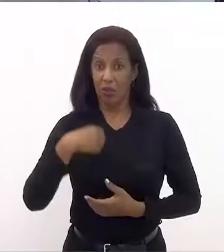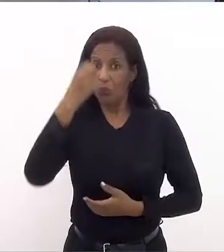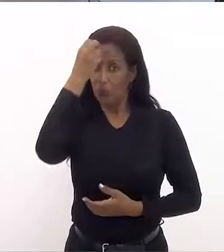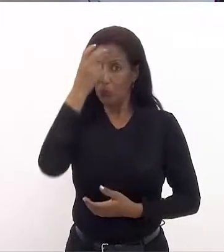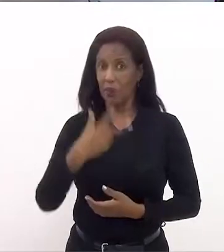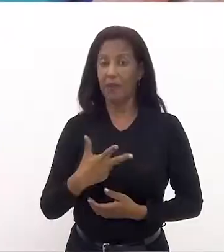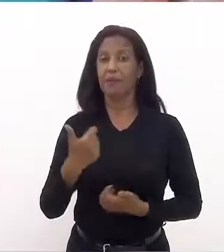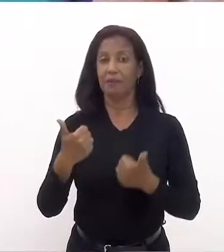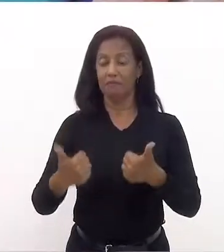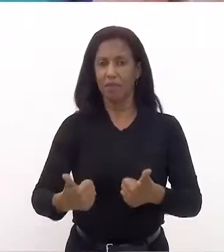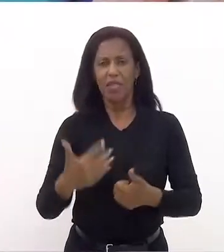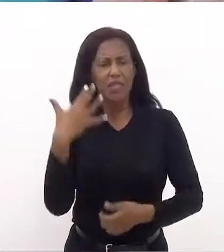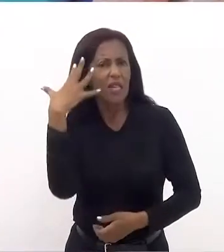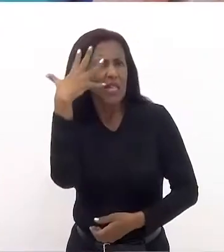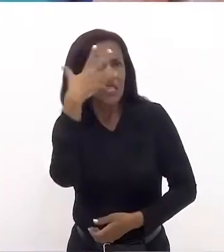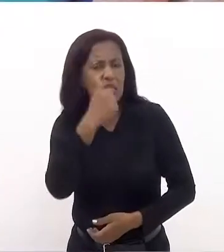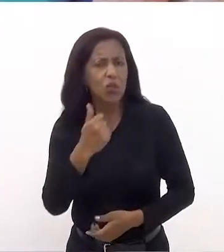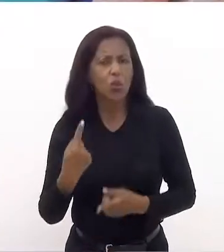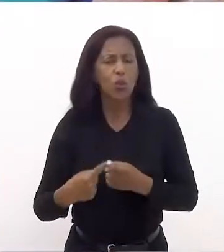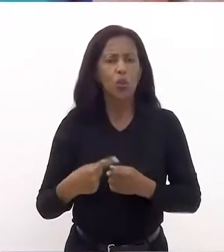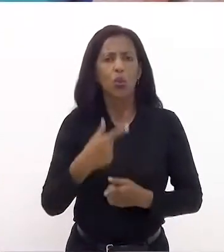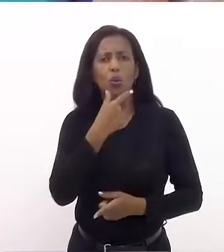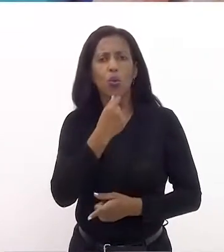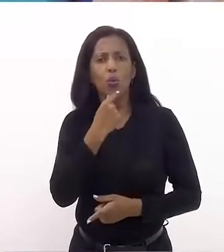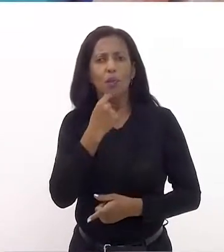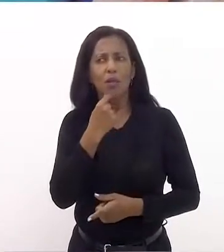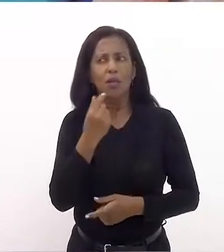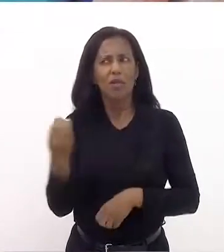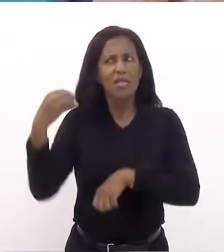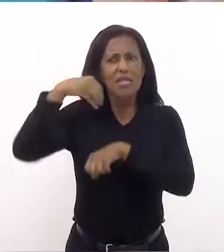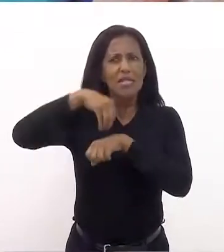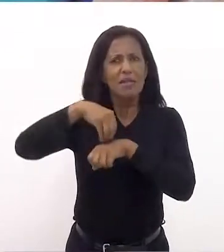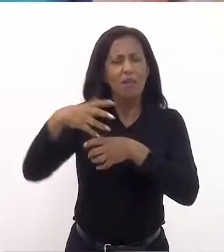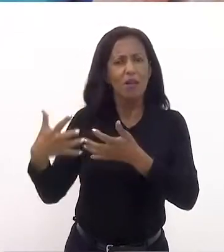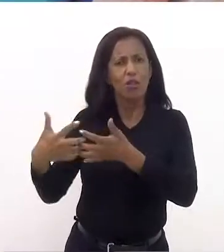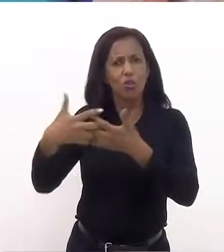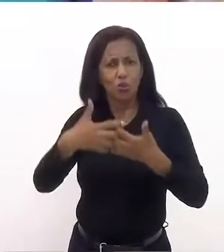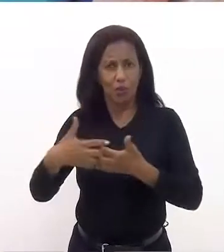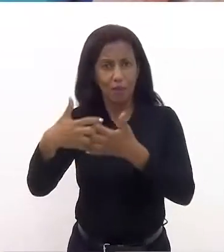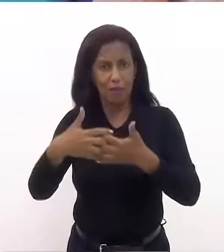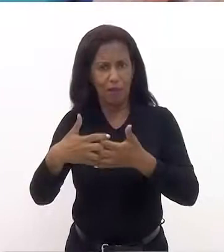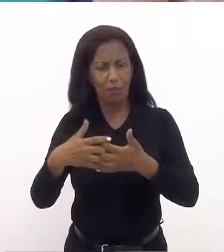muito cedo. E é lindo, porque é um menino de 9 anos num caminhão. E aí eu queria que você me